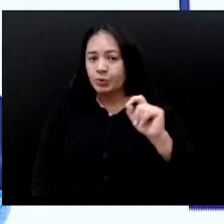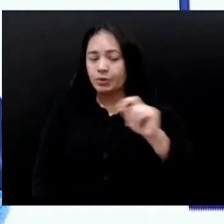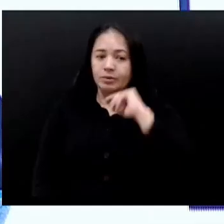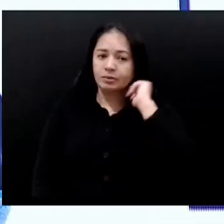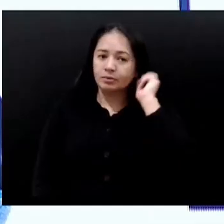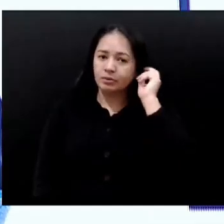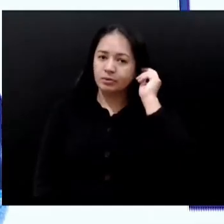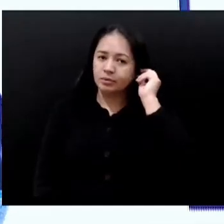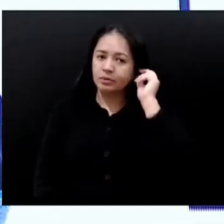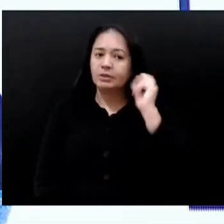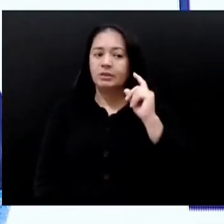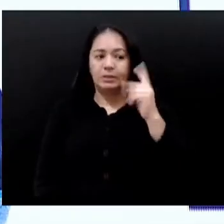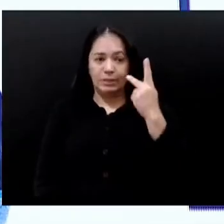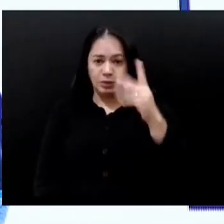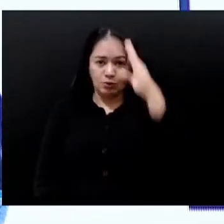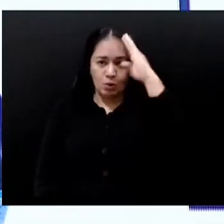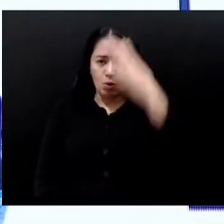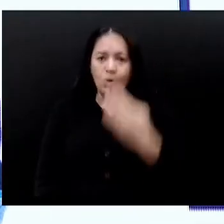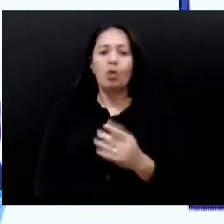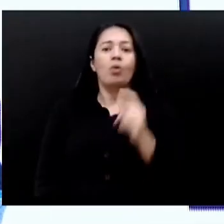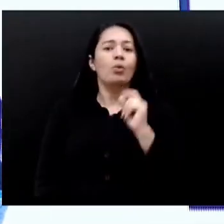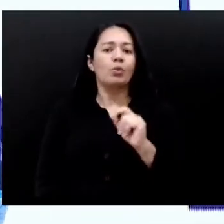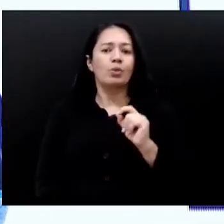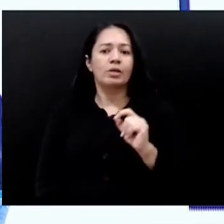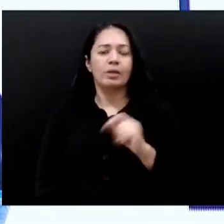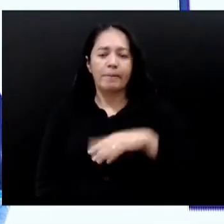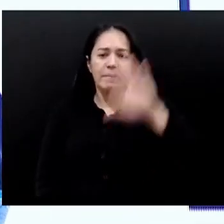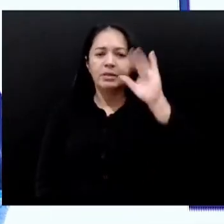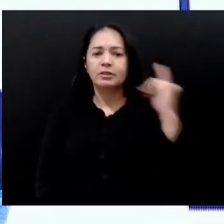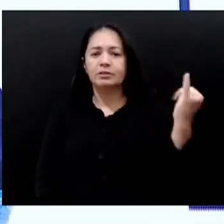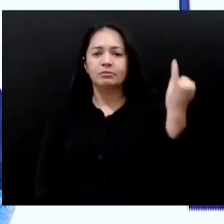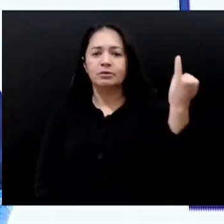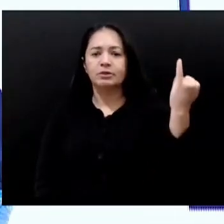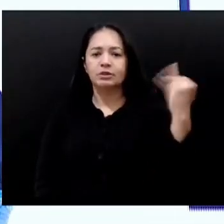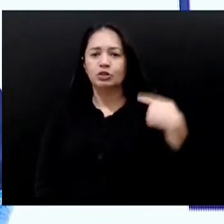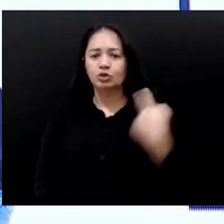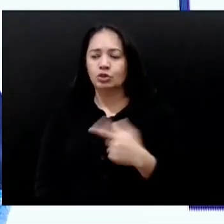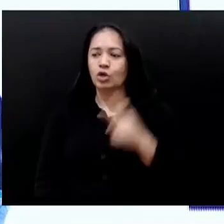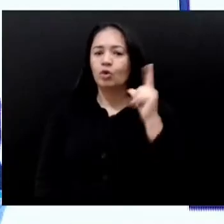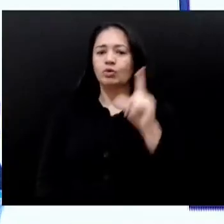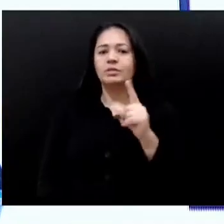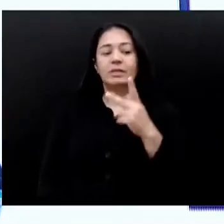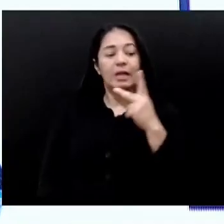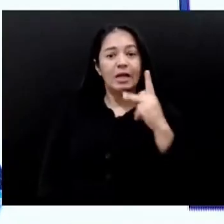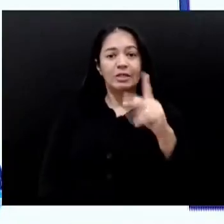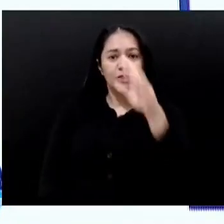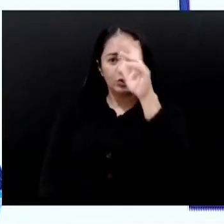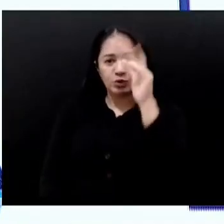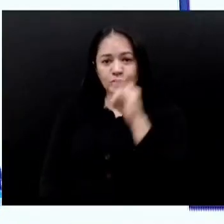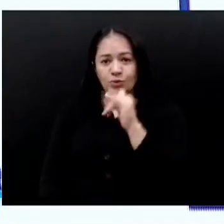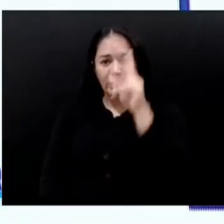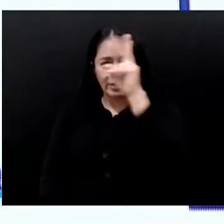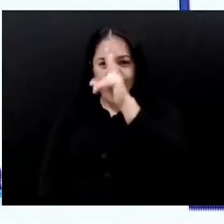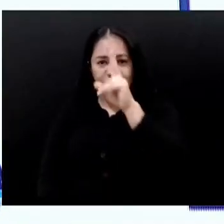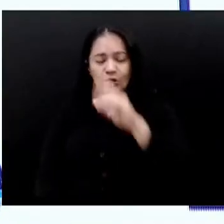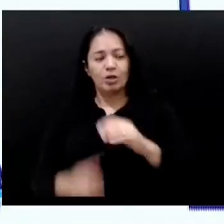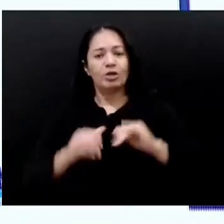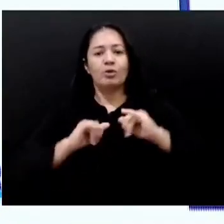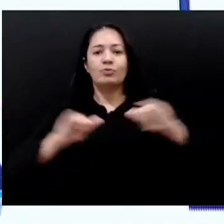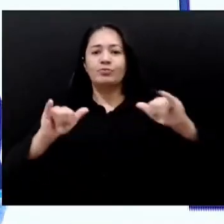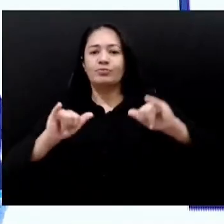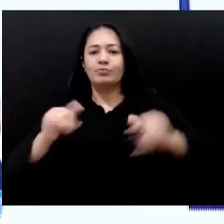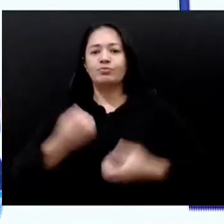honraria, é que a gente possa contar a sua história como exemplo para aquelas pessoas que estão